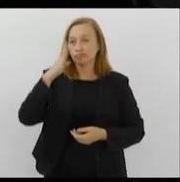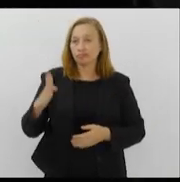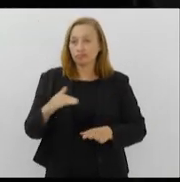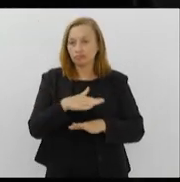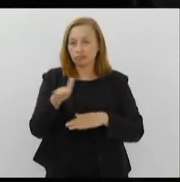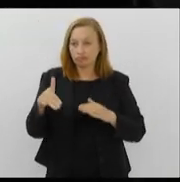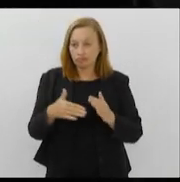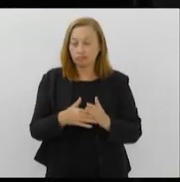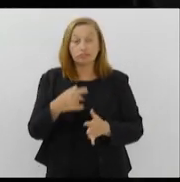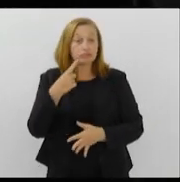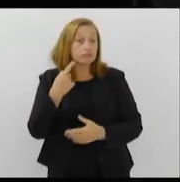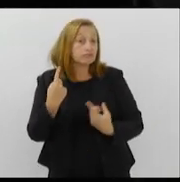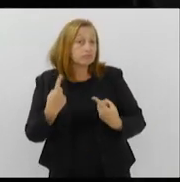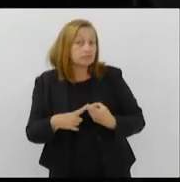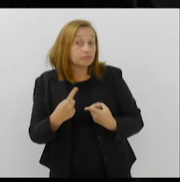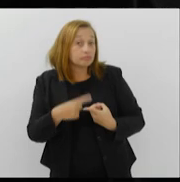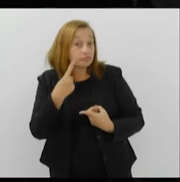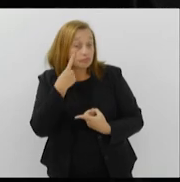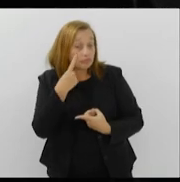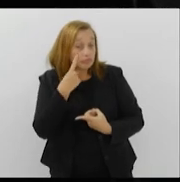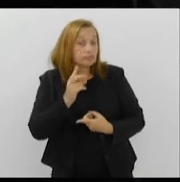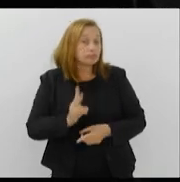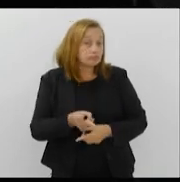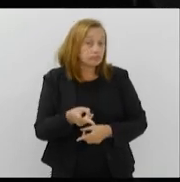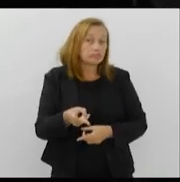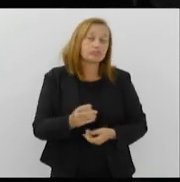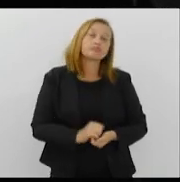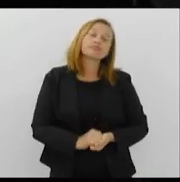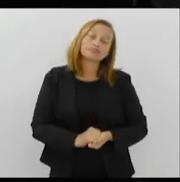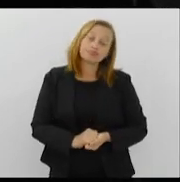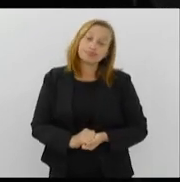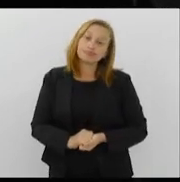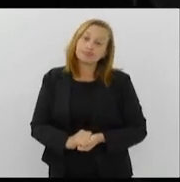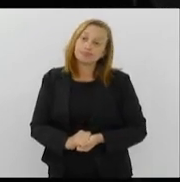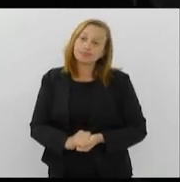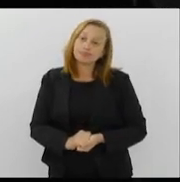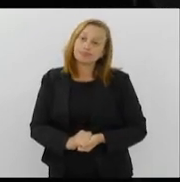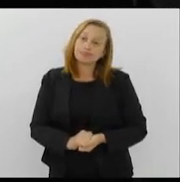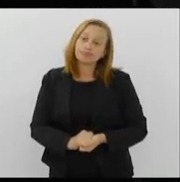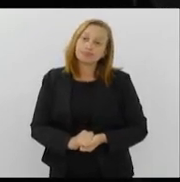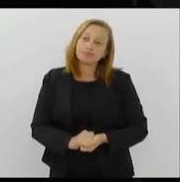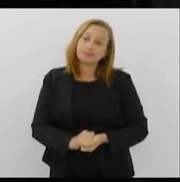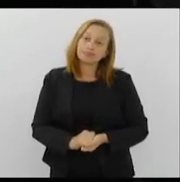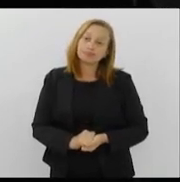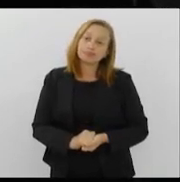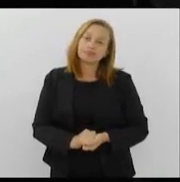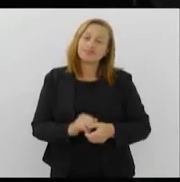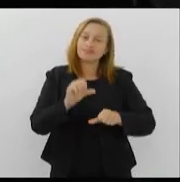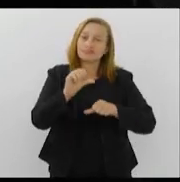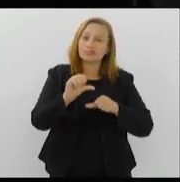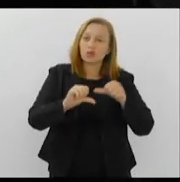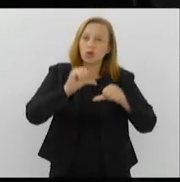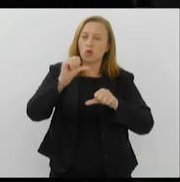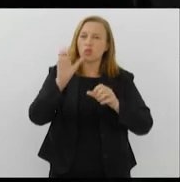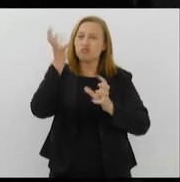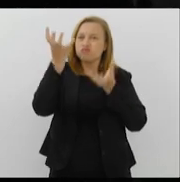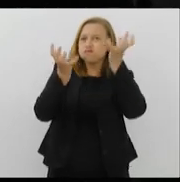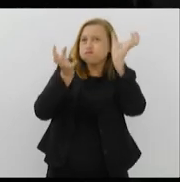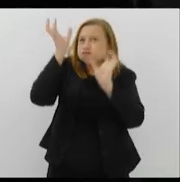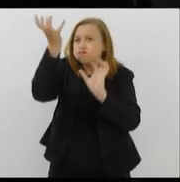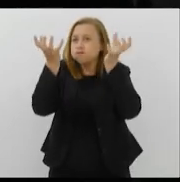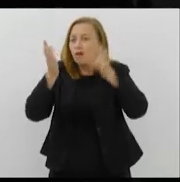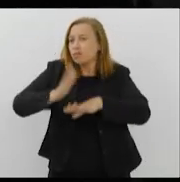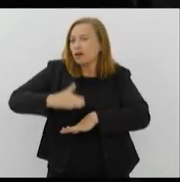porque a gente vê a todo momento, não é, que essa mudança climática tem cada vez